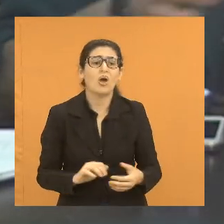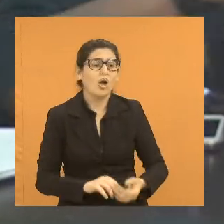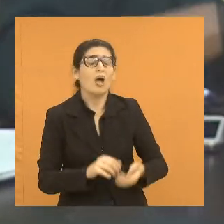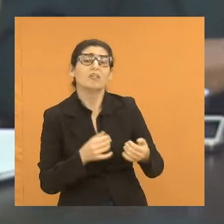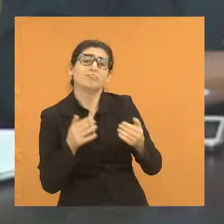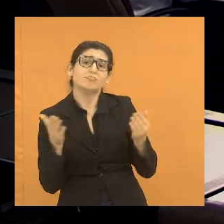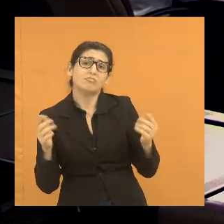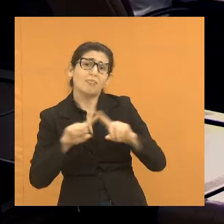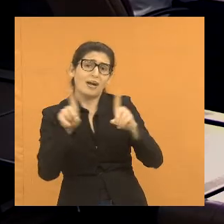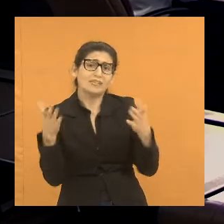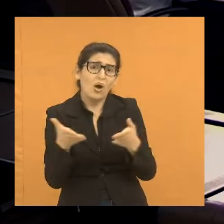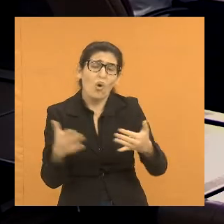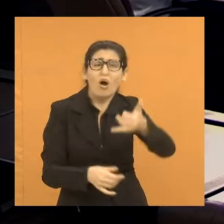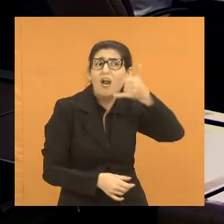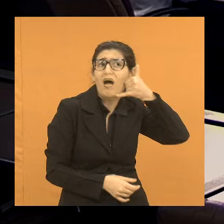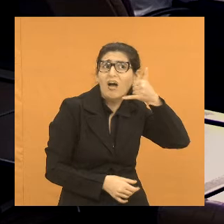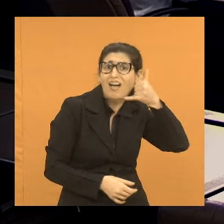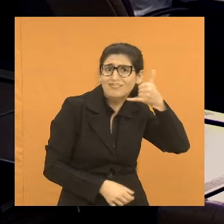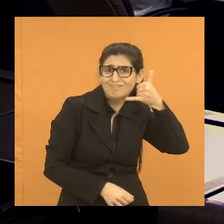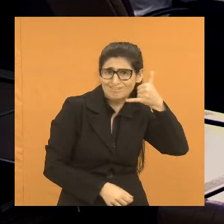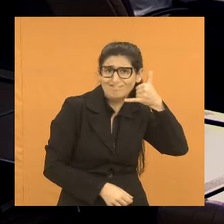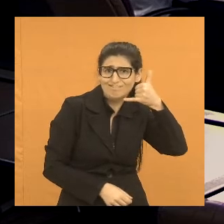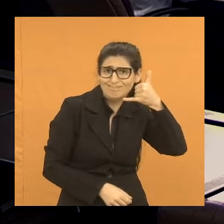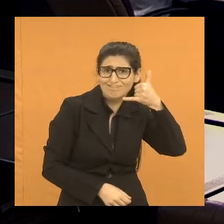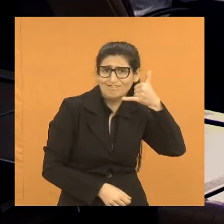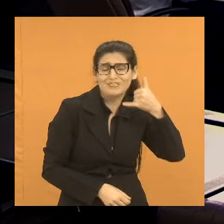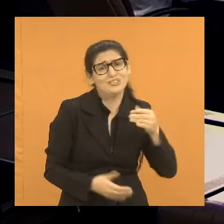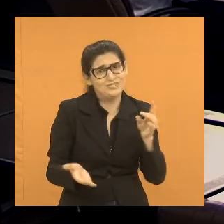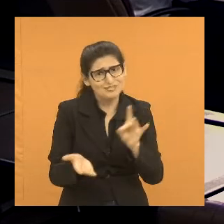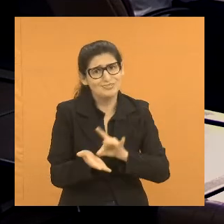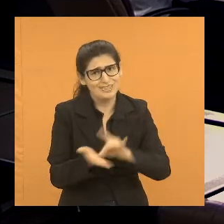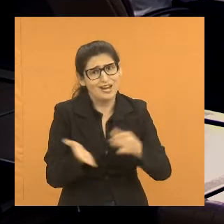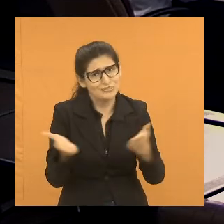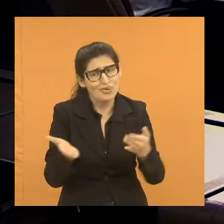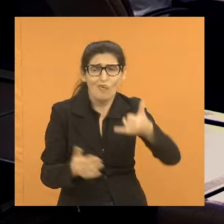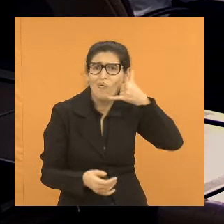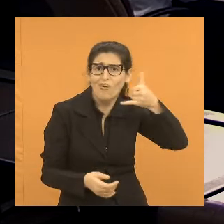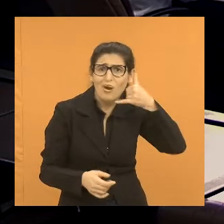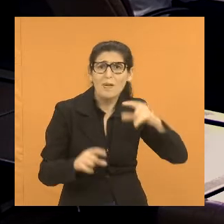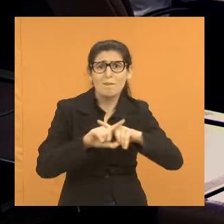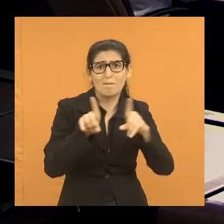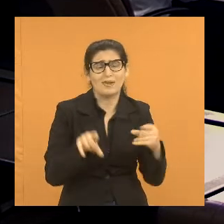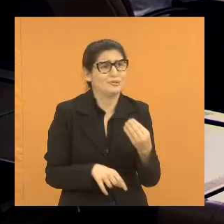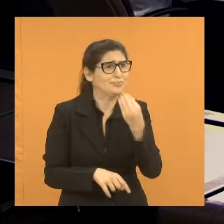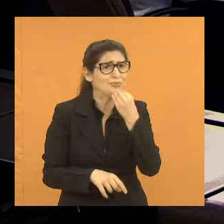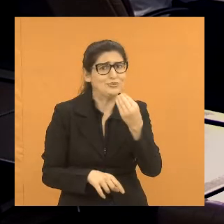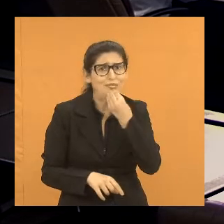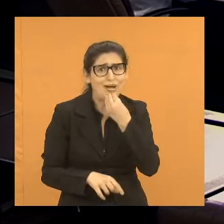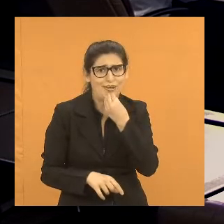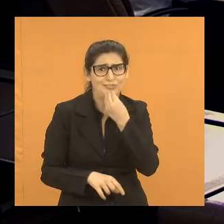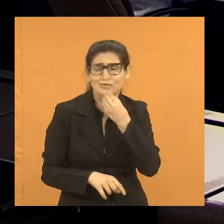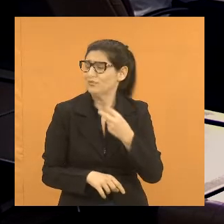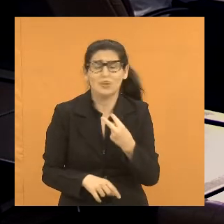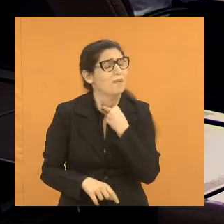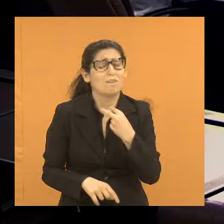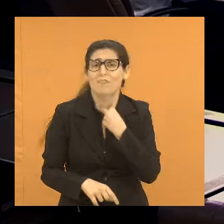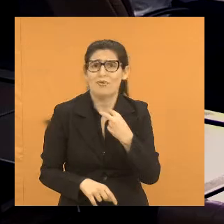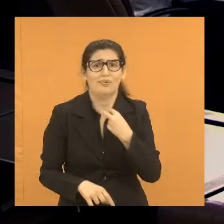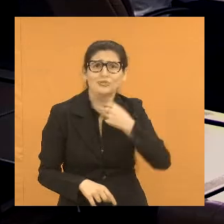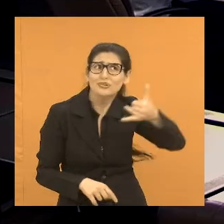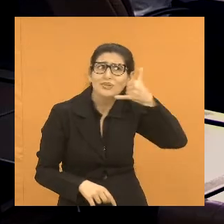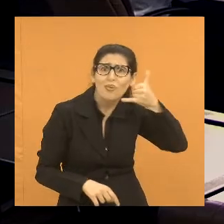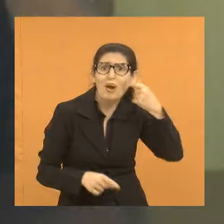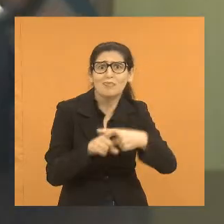e muitas vezes você está no seu trabalho, nem todo mundo tem a oportunidade de poder atender o telefone, o celular, naquele